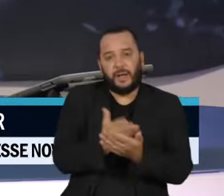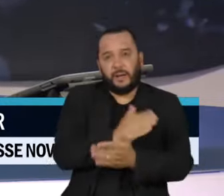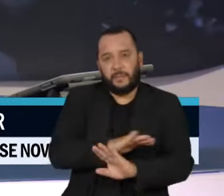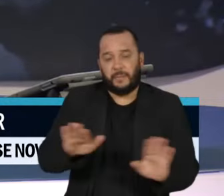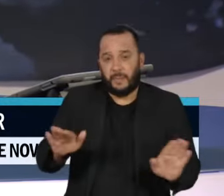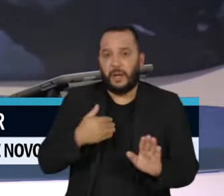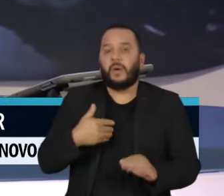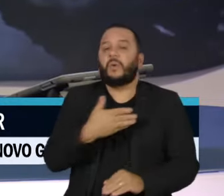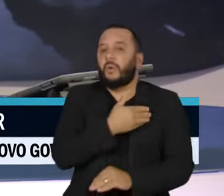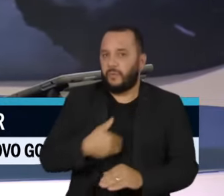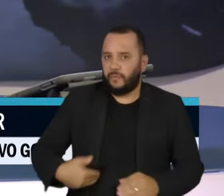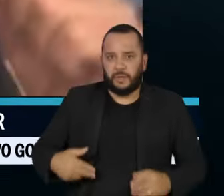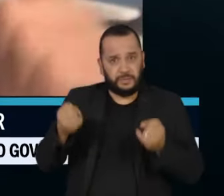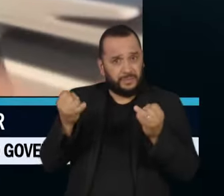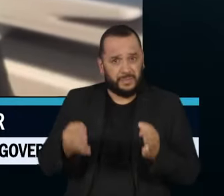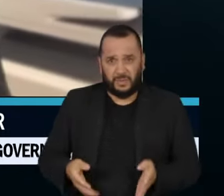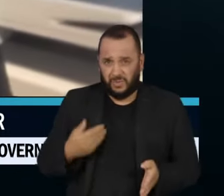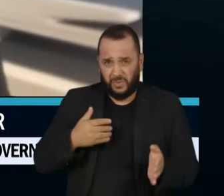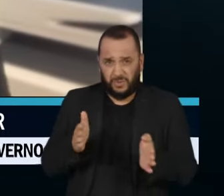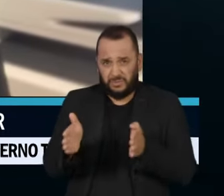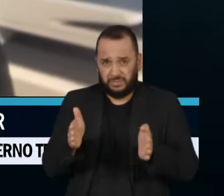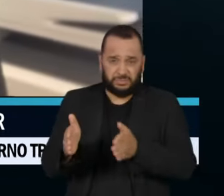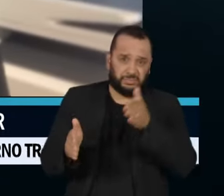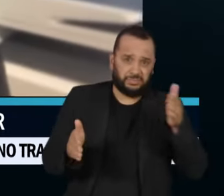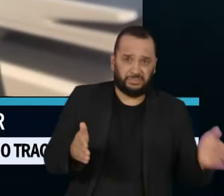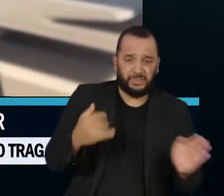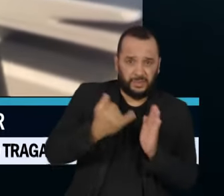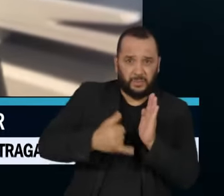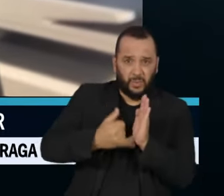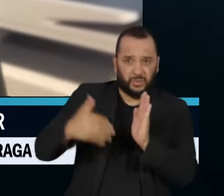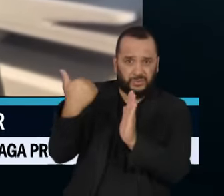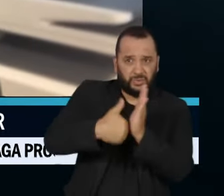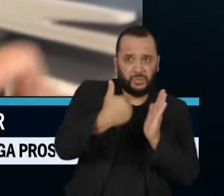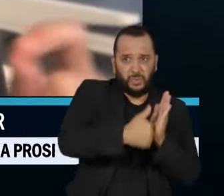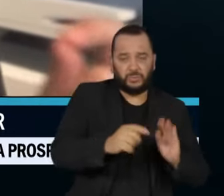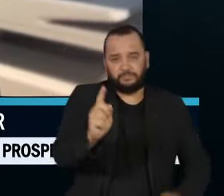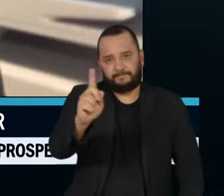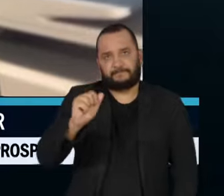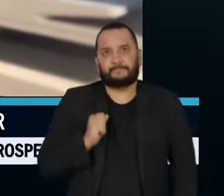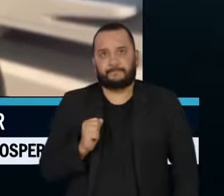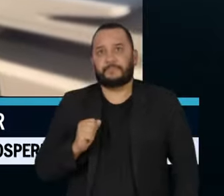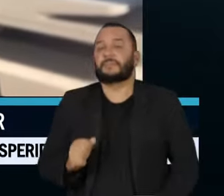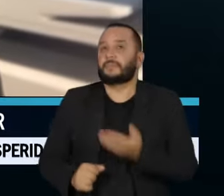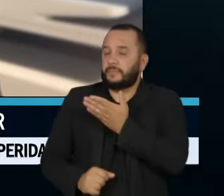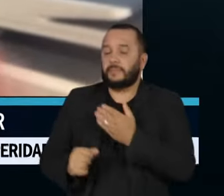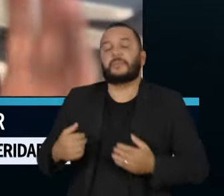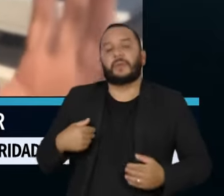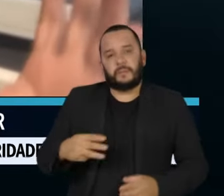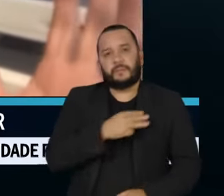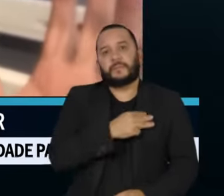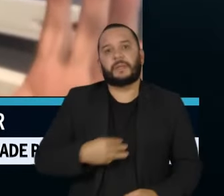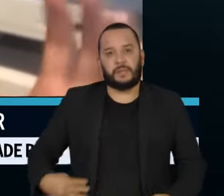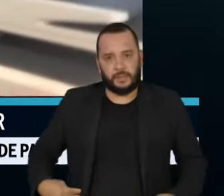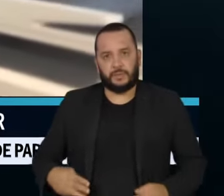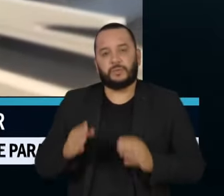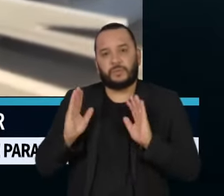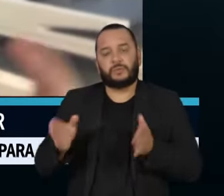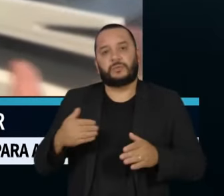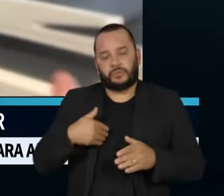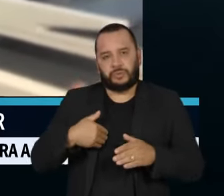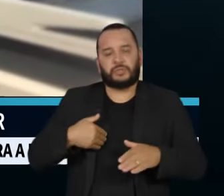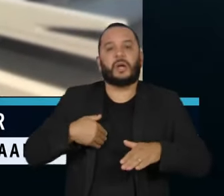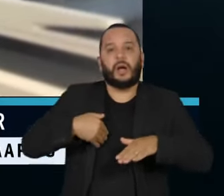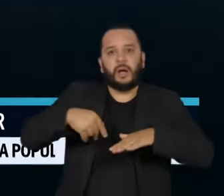irá prorrogar a isenção. A informação foi divulgada nesta manhã pelo atual ministro de Minas e Energia,